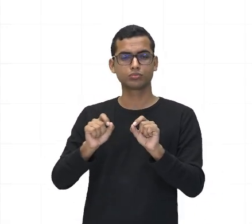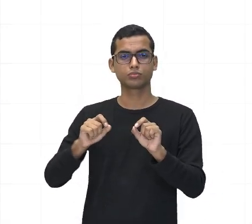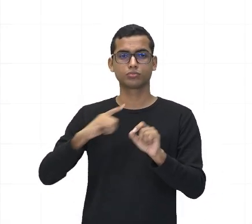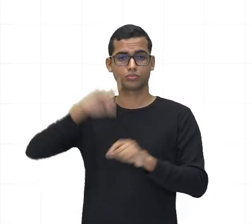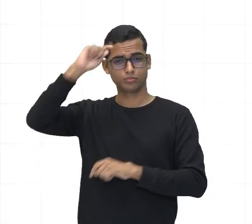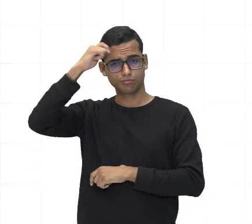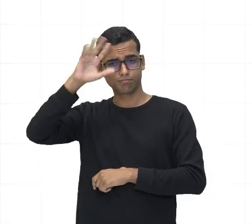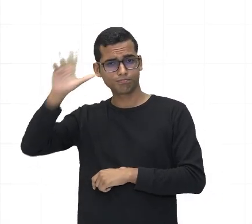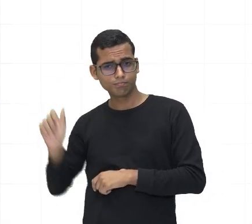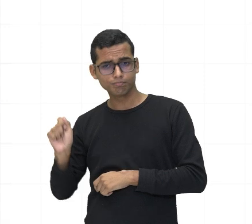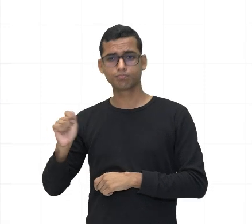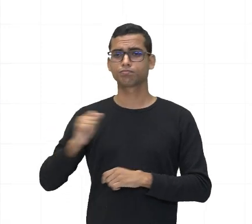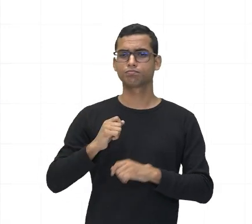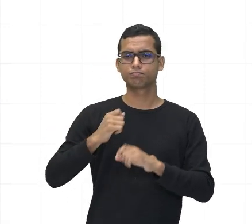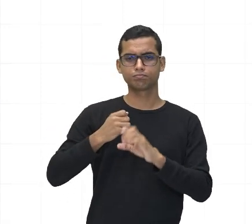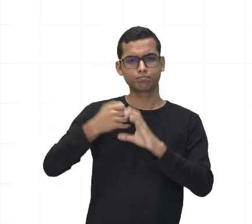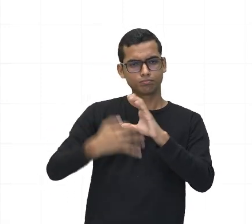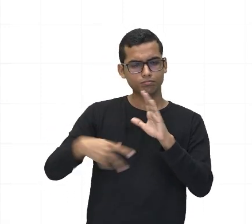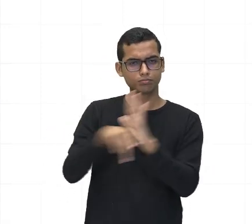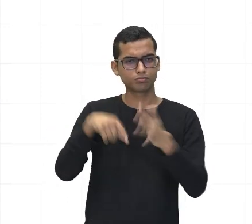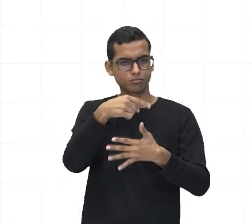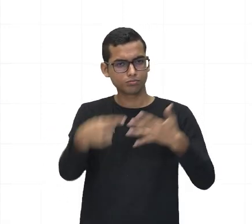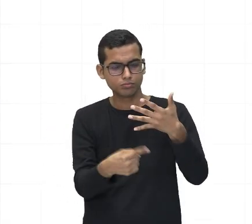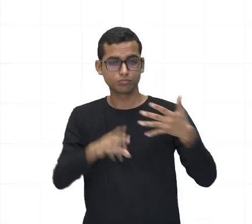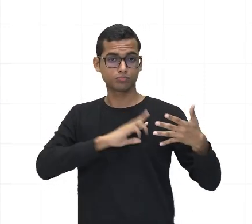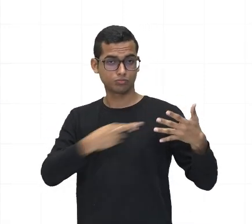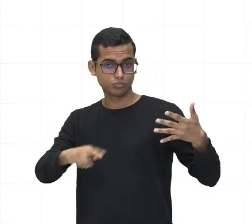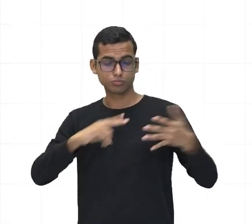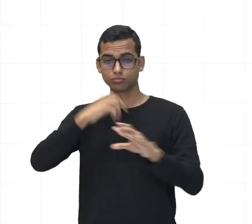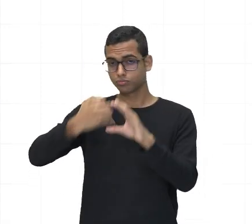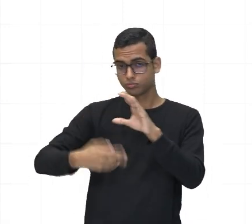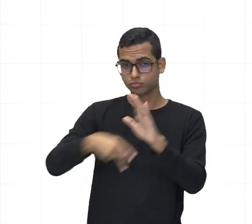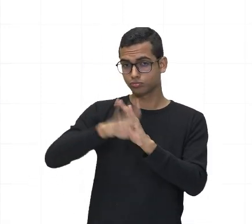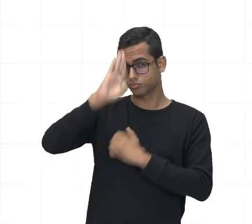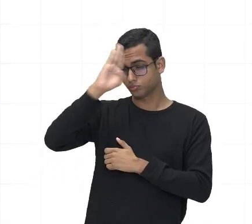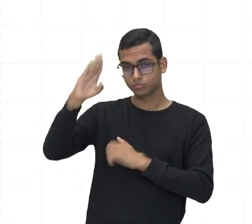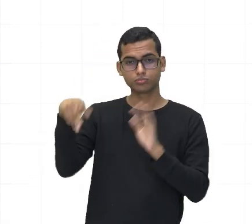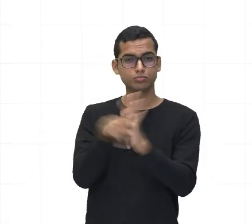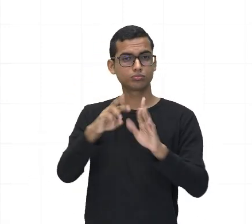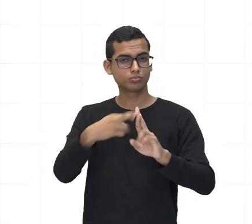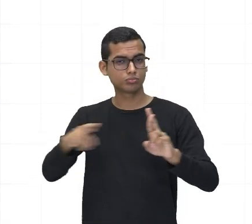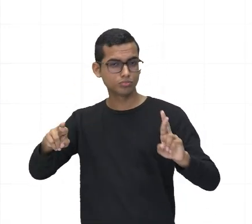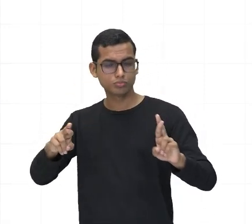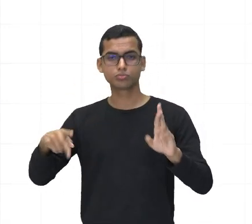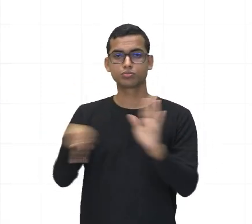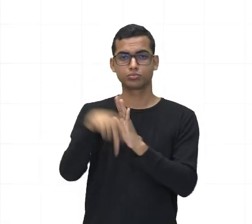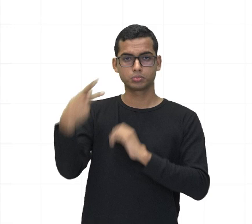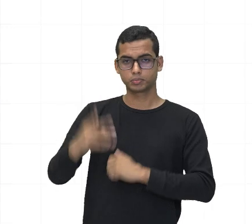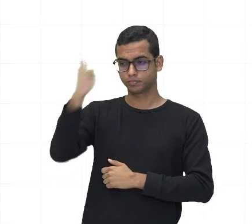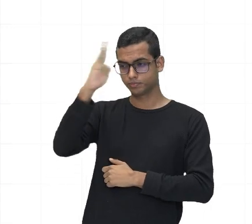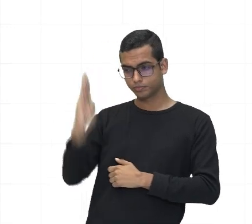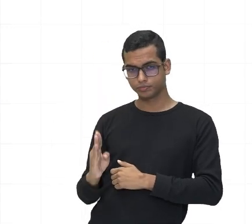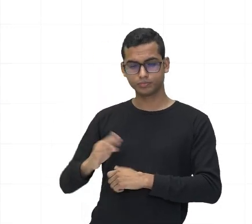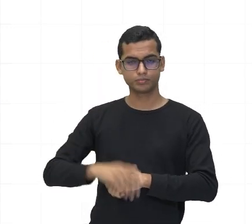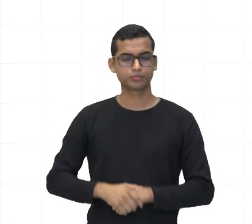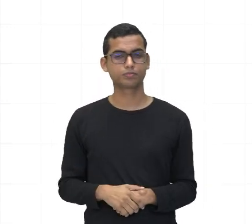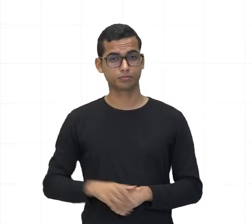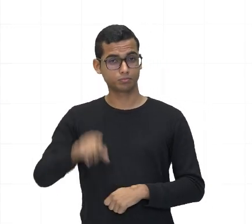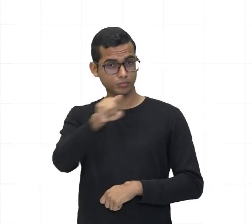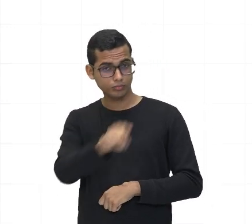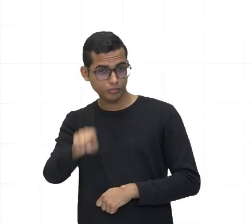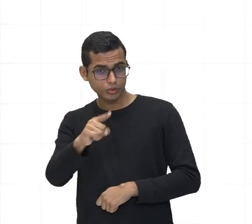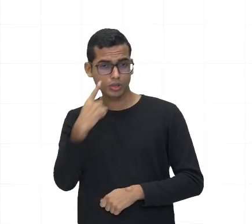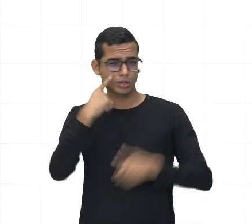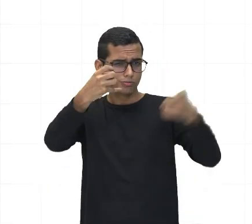são elementos, são religiões que são muito características da religiosidade brasileira. Quando você fala